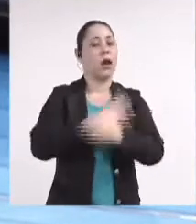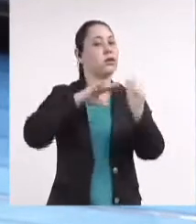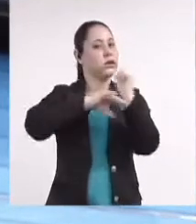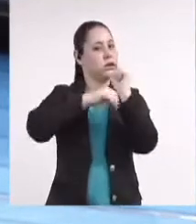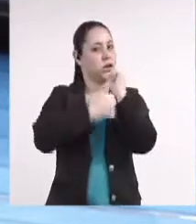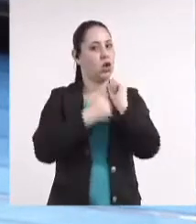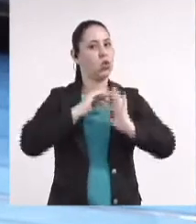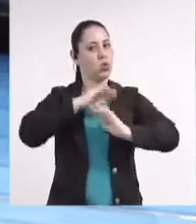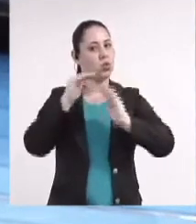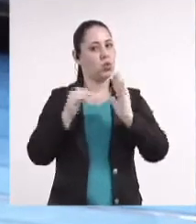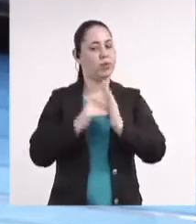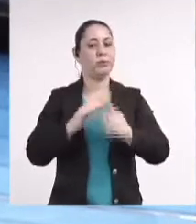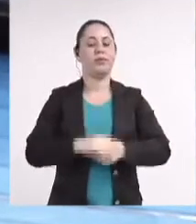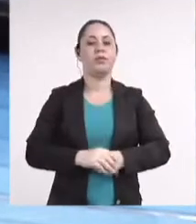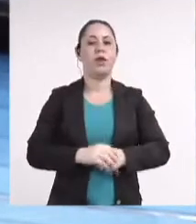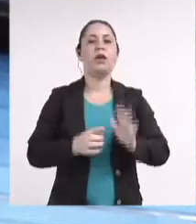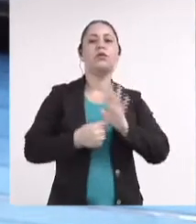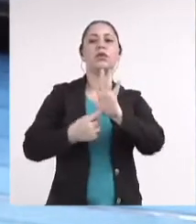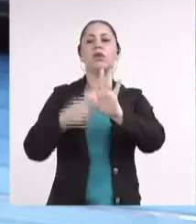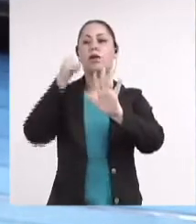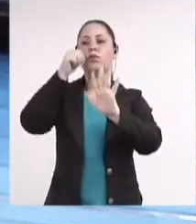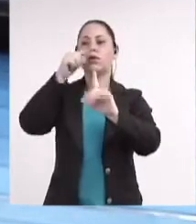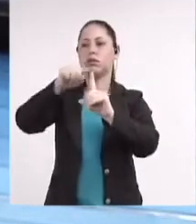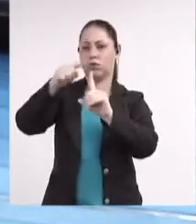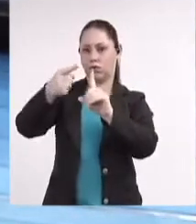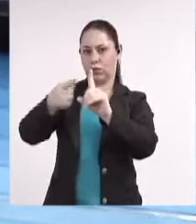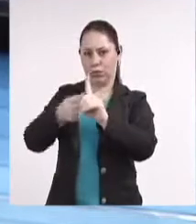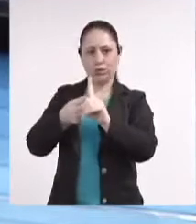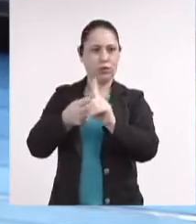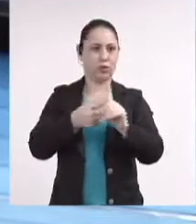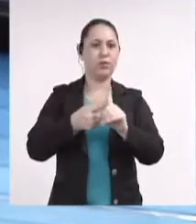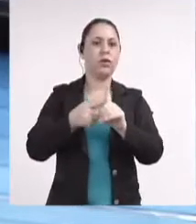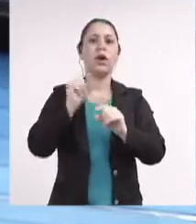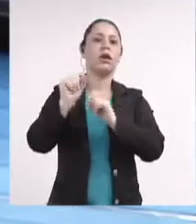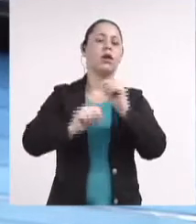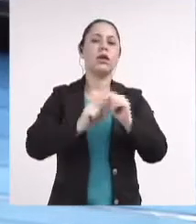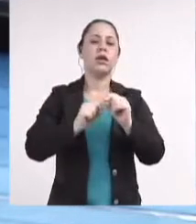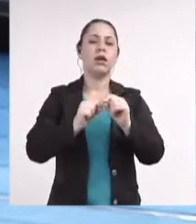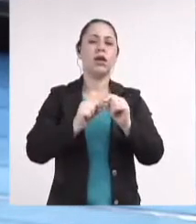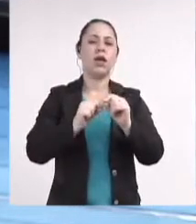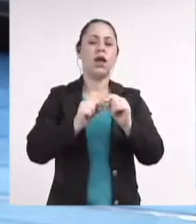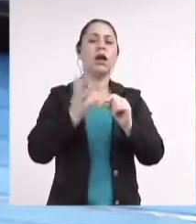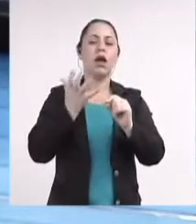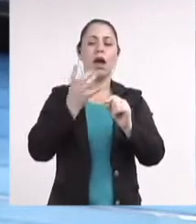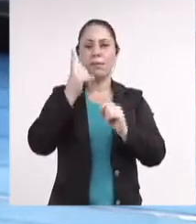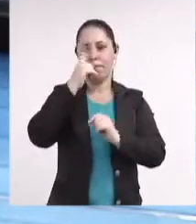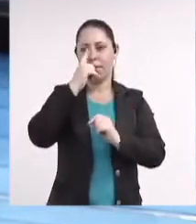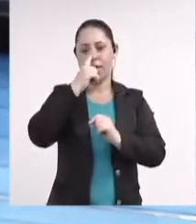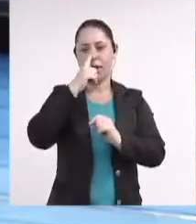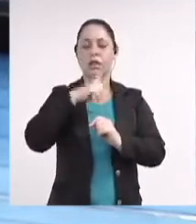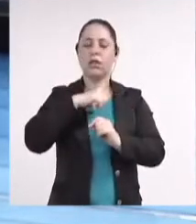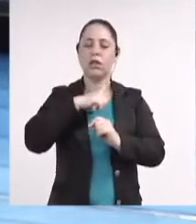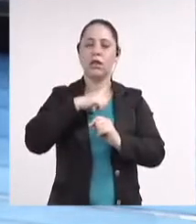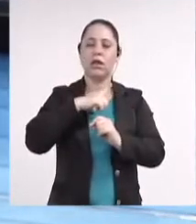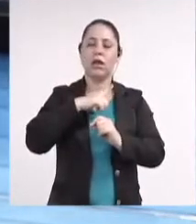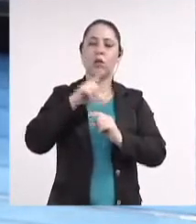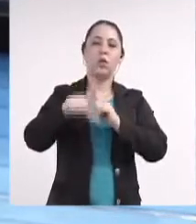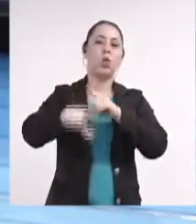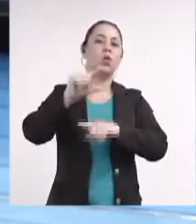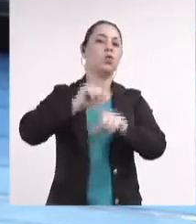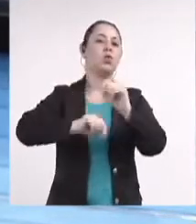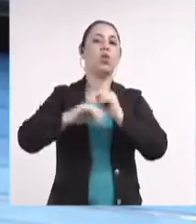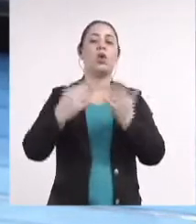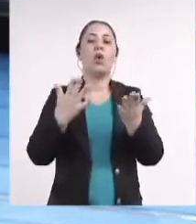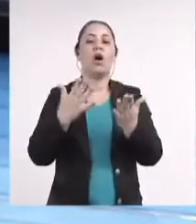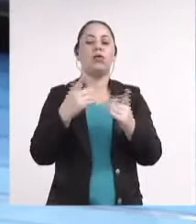sigiloso. A ideia é justamente mostrar às mulheres grávidas, né, que pretendem ser mães, que existe também essa opção caso elas não